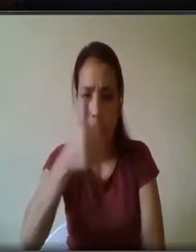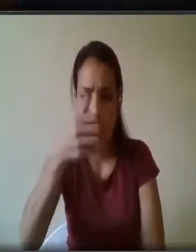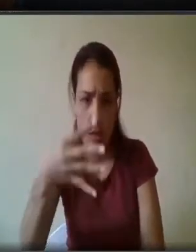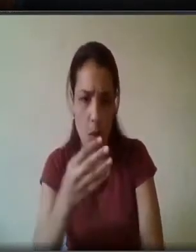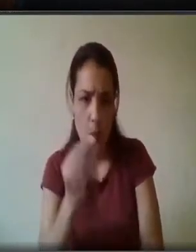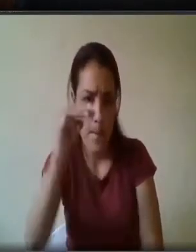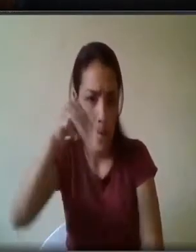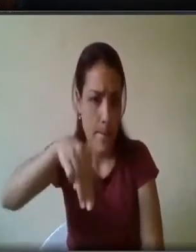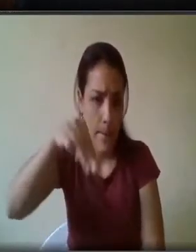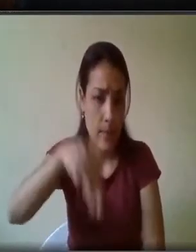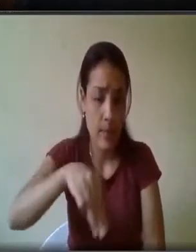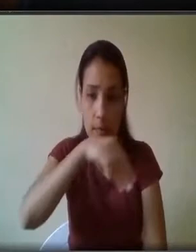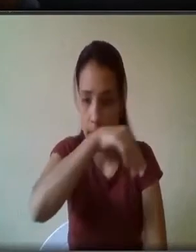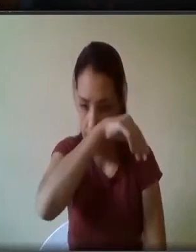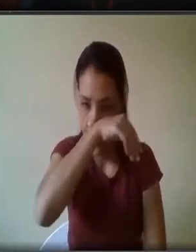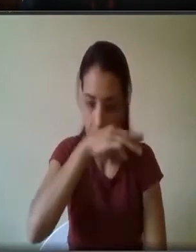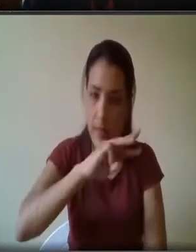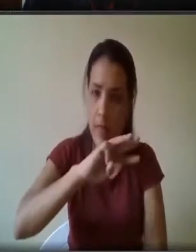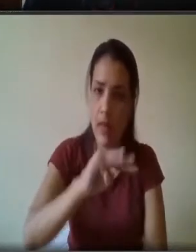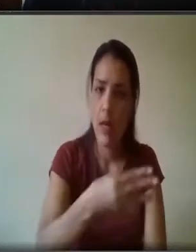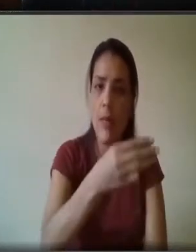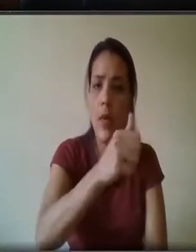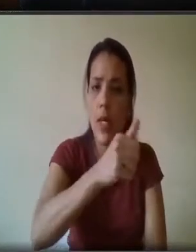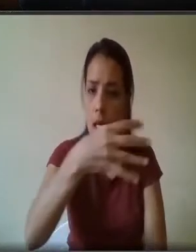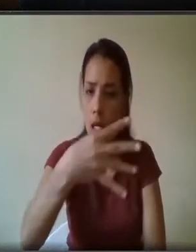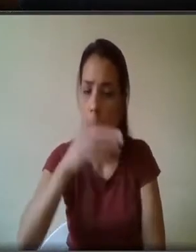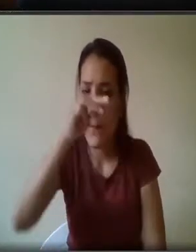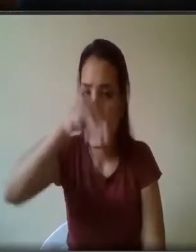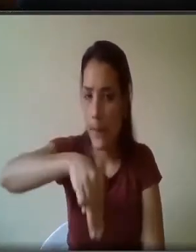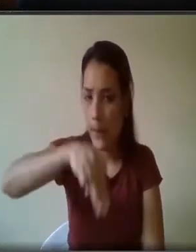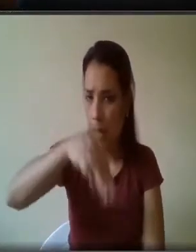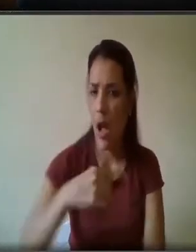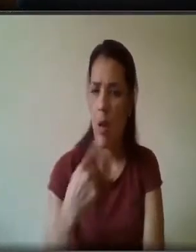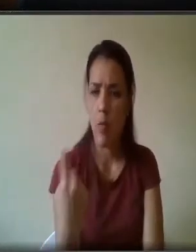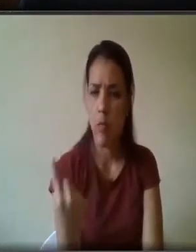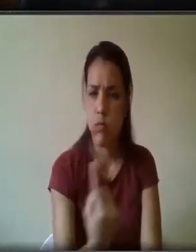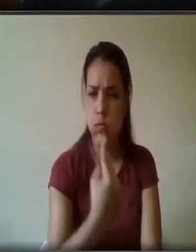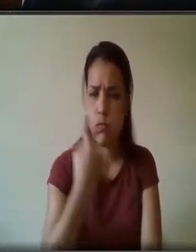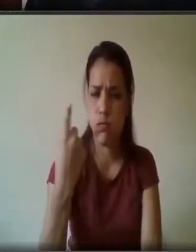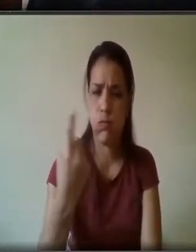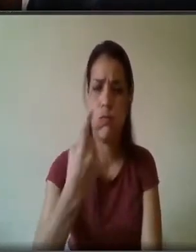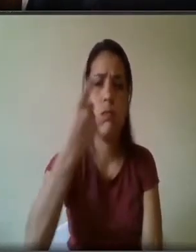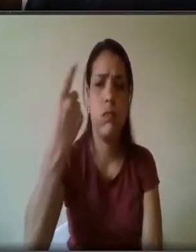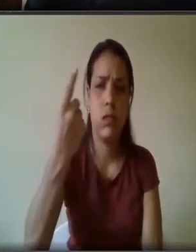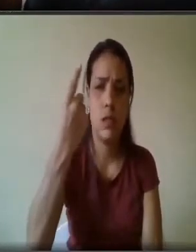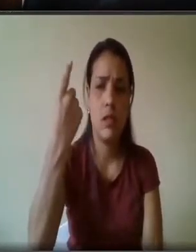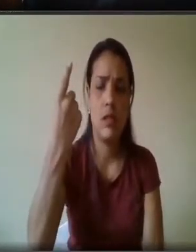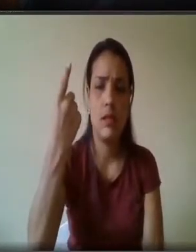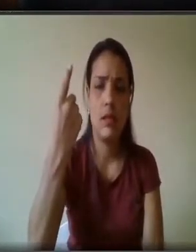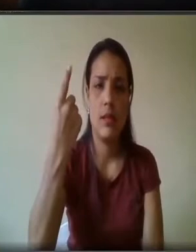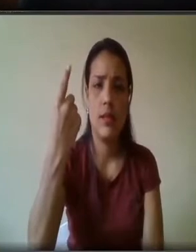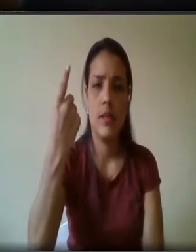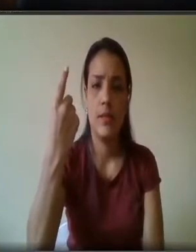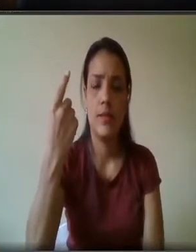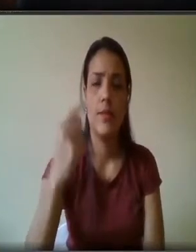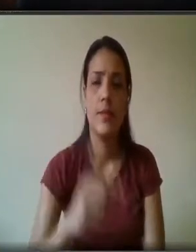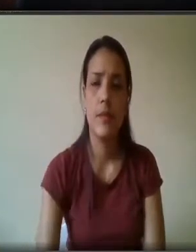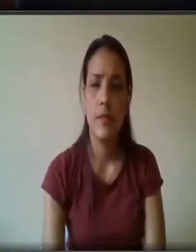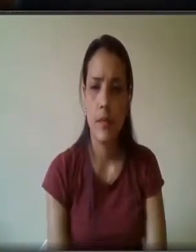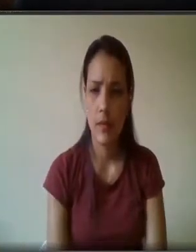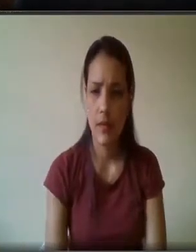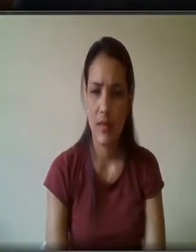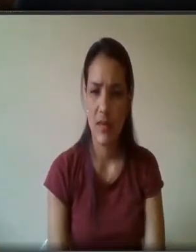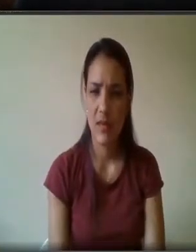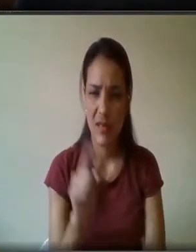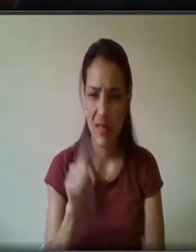Tem 3.014 metros, né? É alto. A altimetria não é a condição única para que